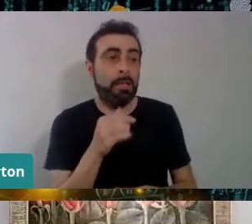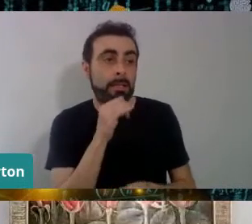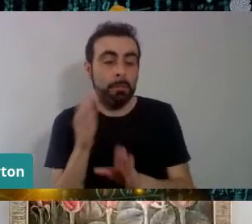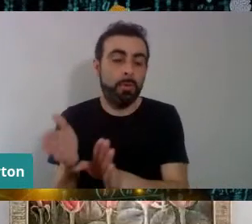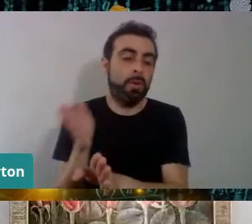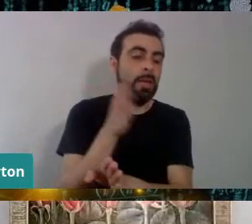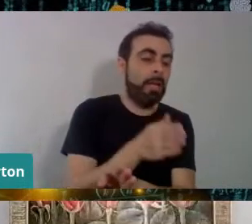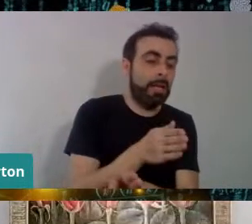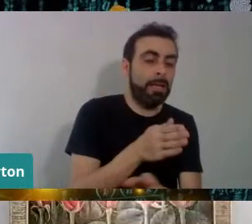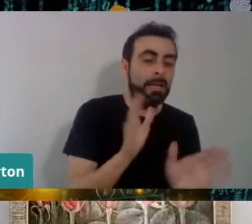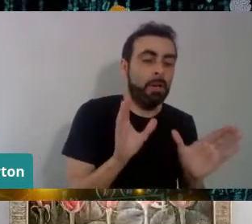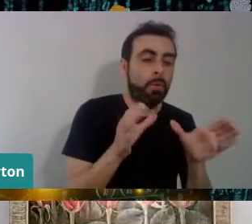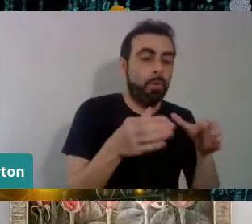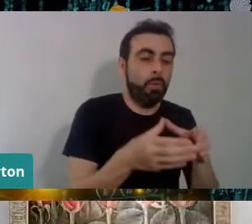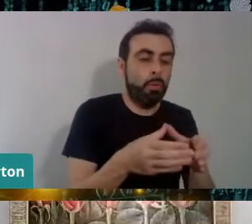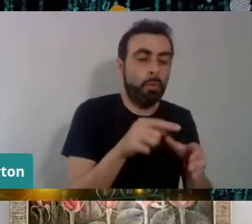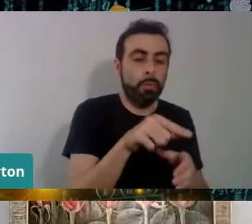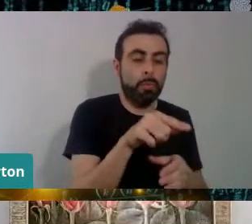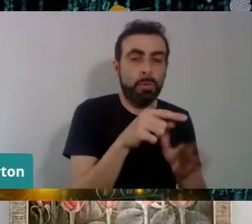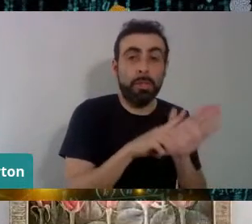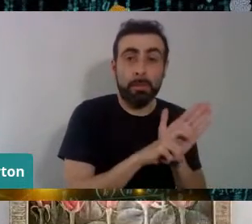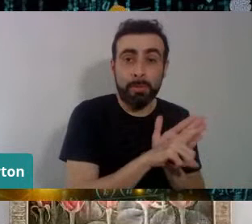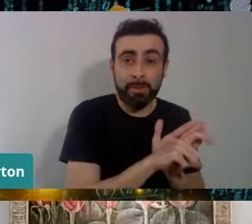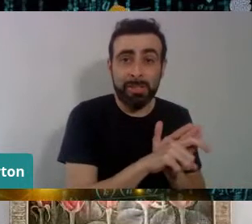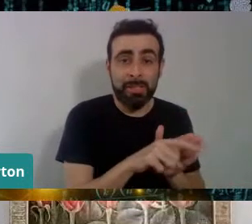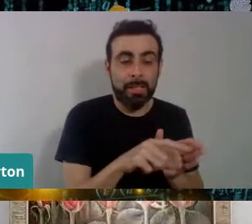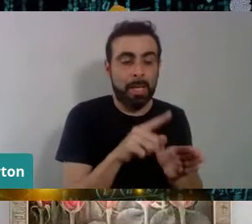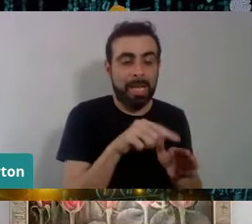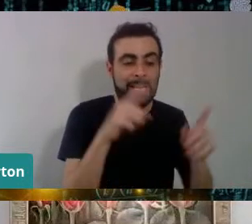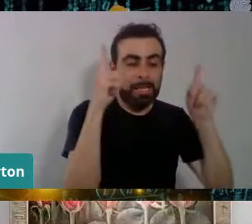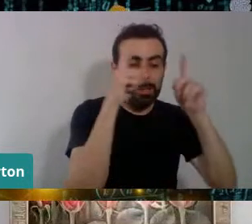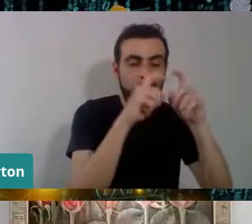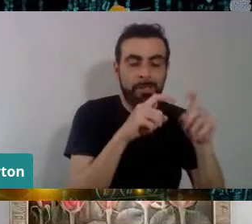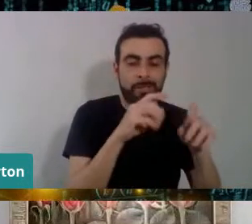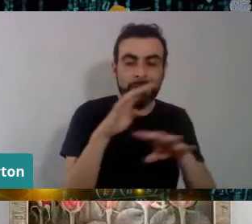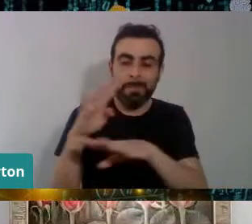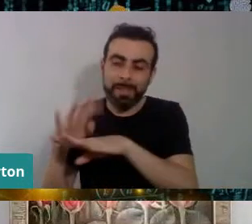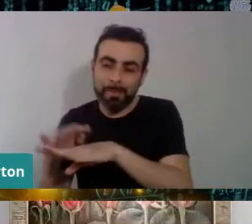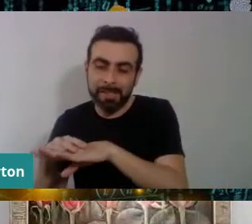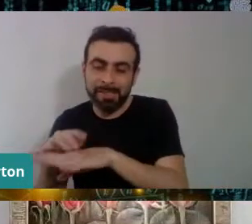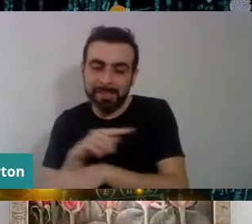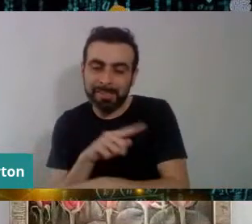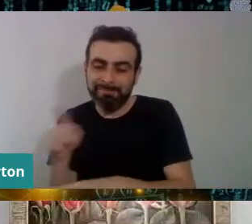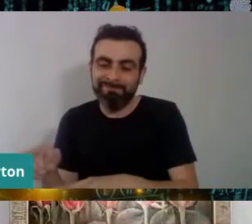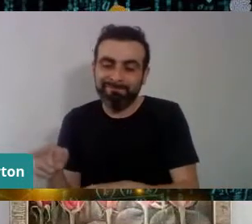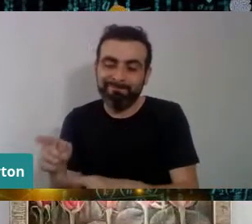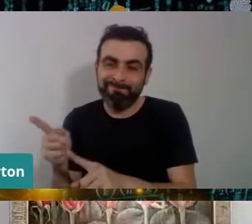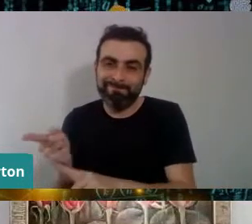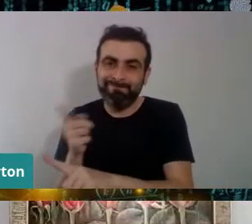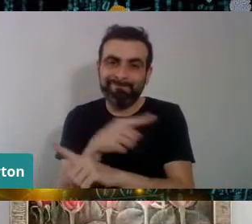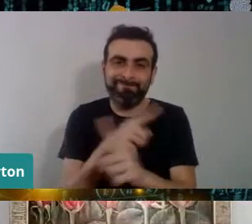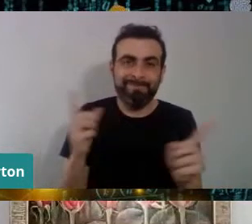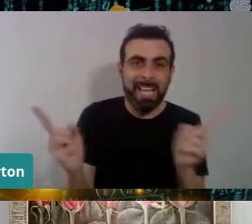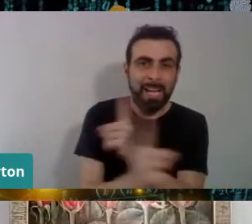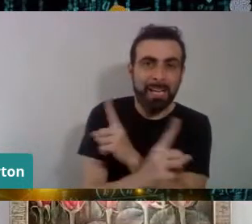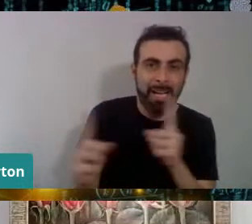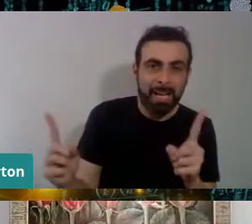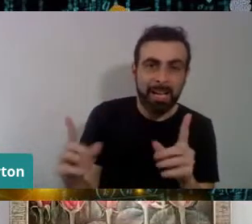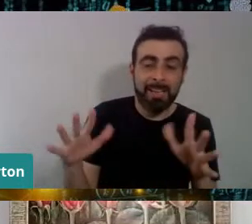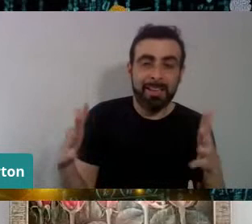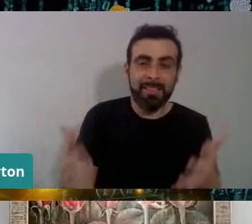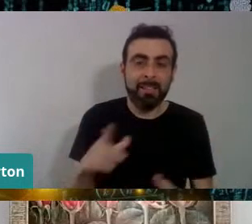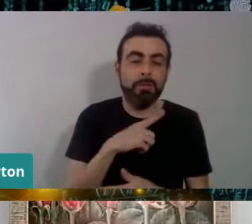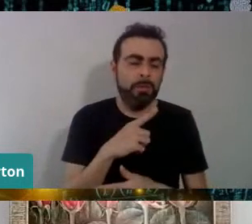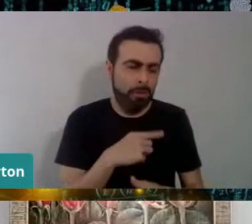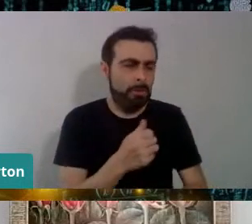mais dificuldade na área de física e matemática, né? E vice-versa, o pessoal da área que queria fazer física, matemática, né? E já